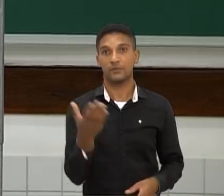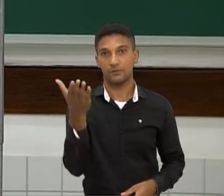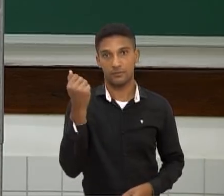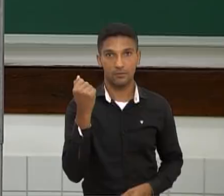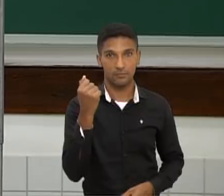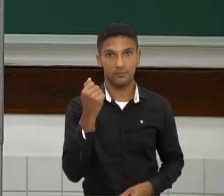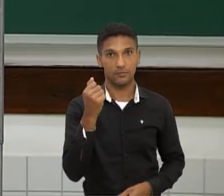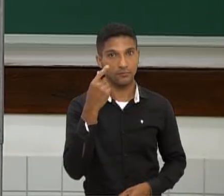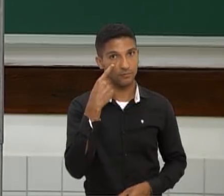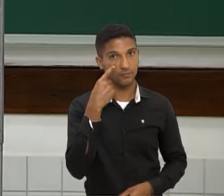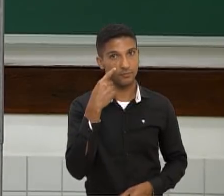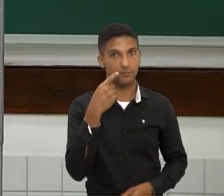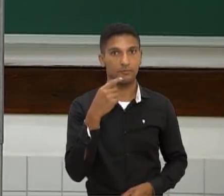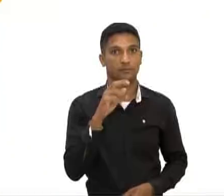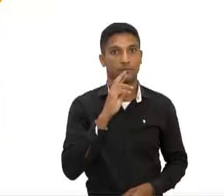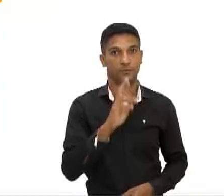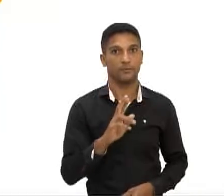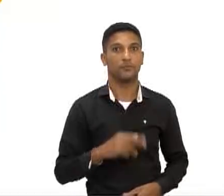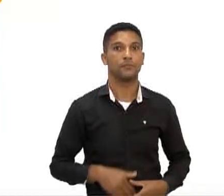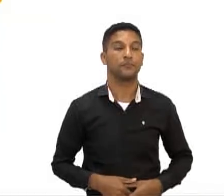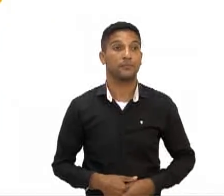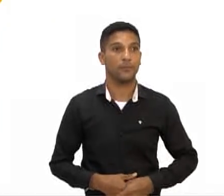Vamos conferir a resposta?